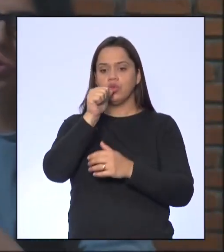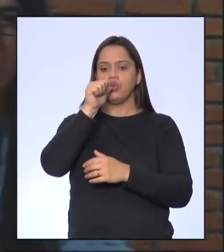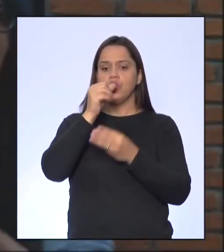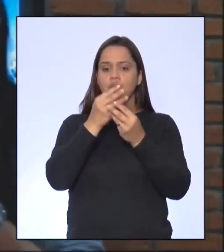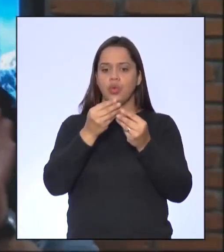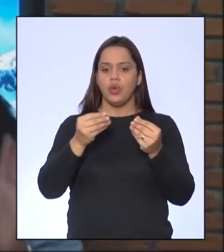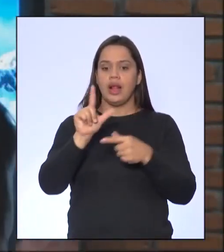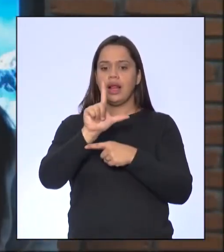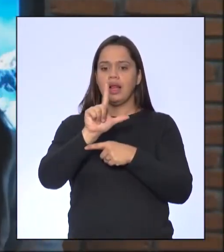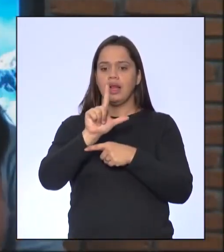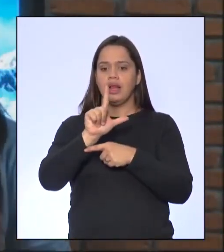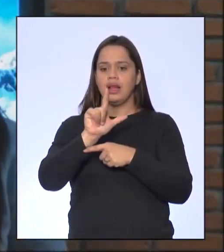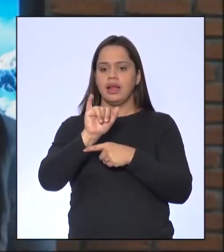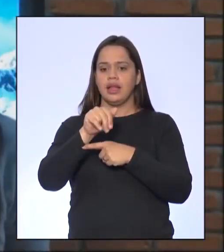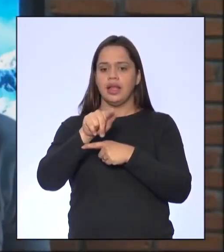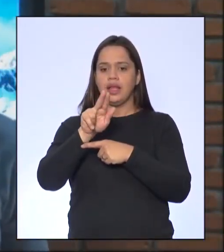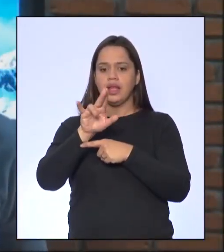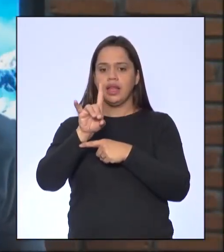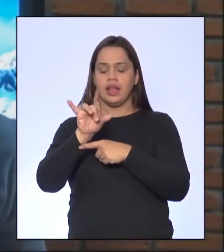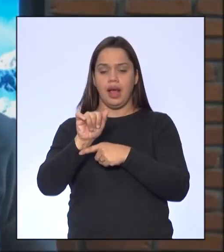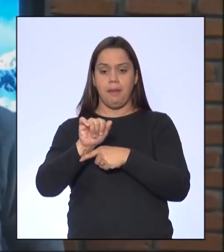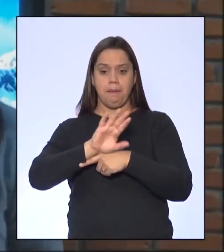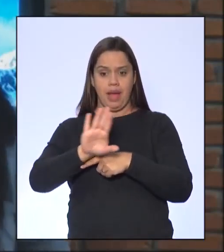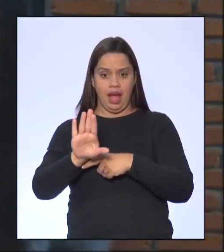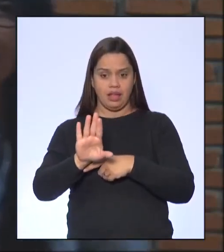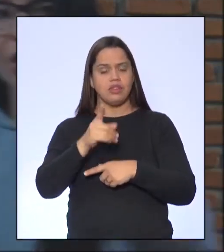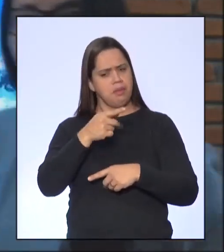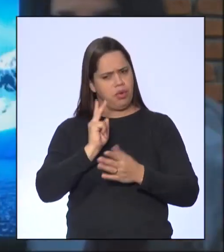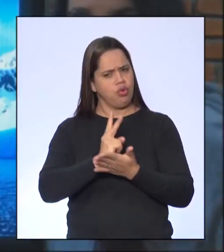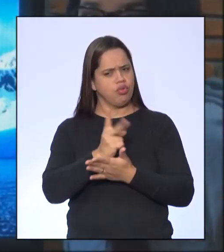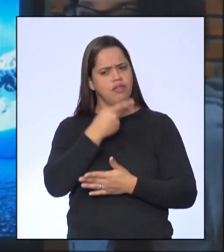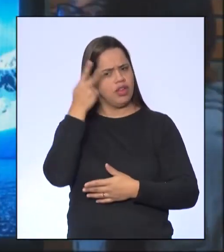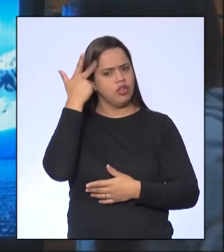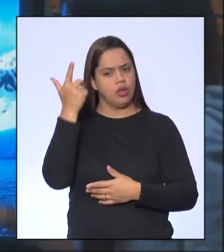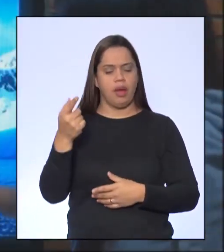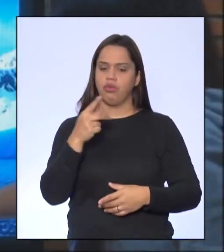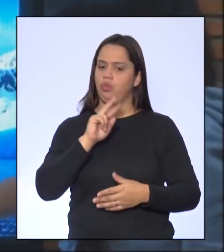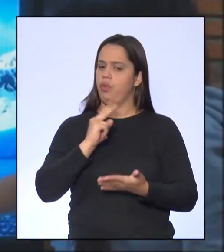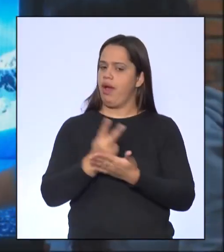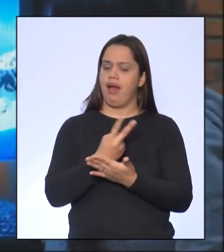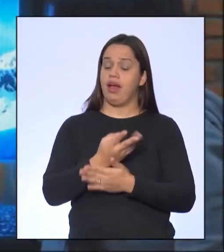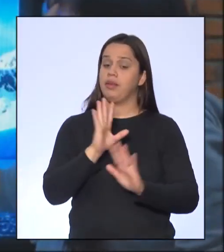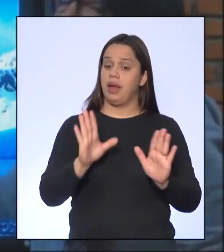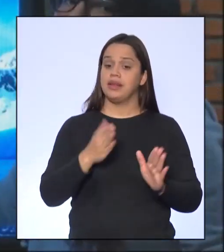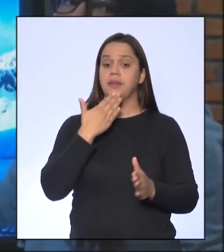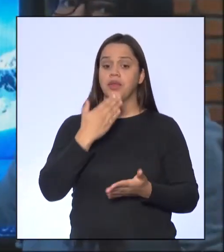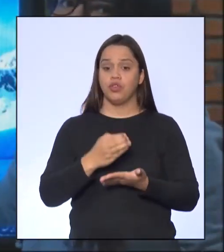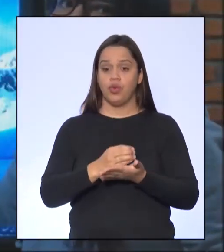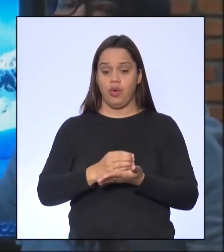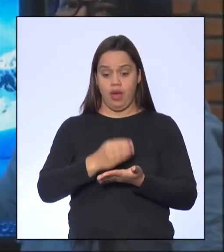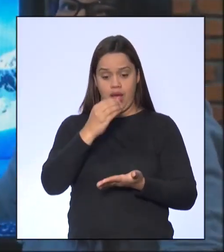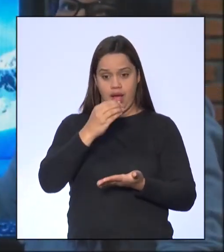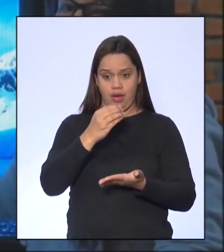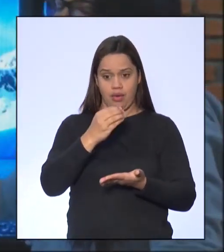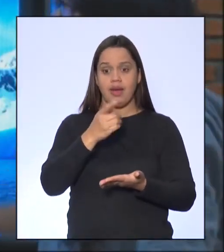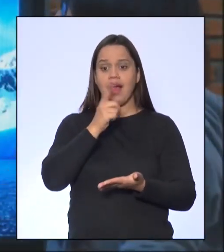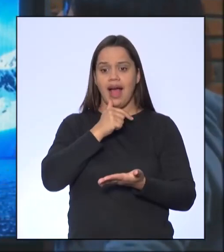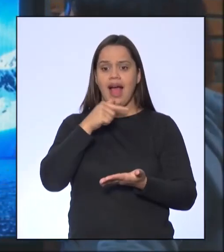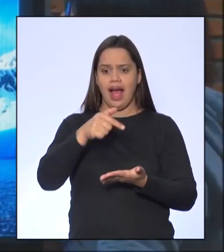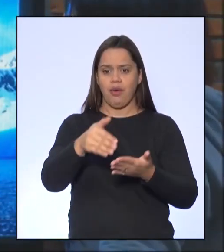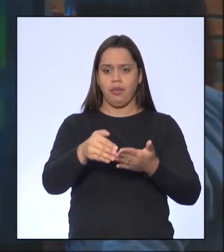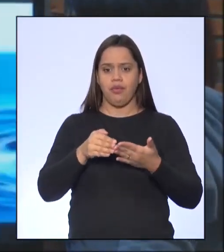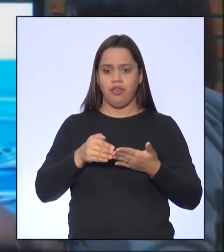gente pode continuar falando normalmente, ninguém está falando errado. Mas a gente está pedindo um copo de água com água. Só